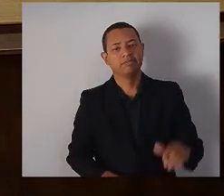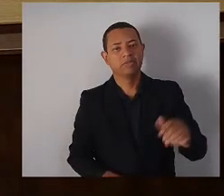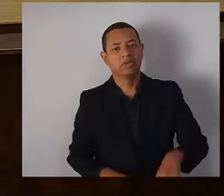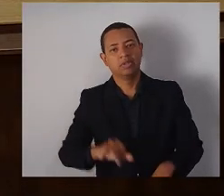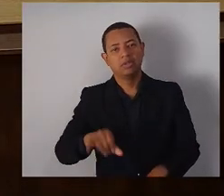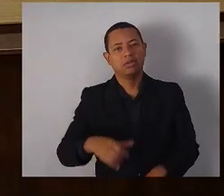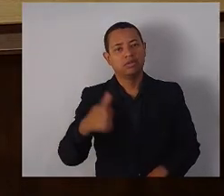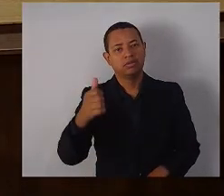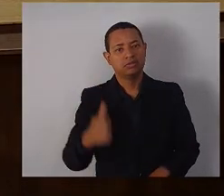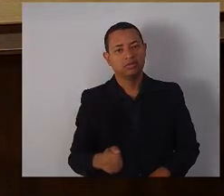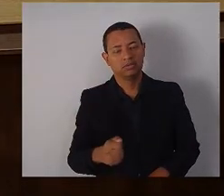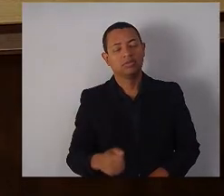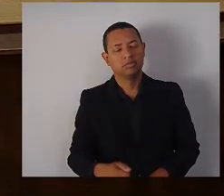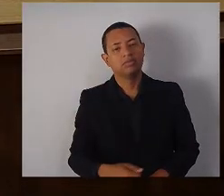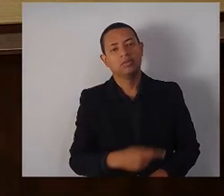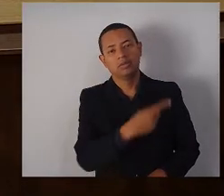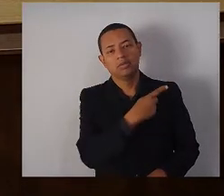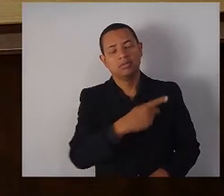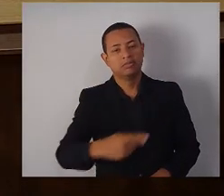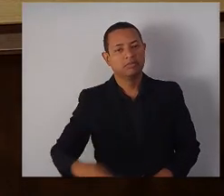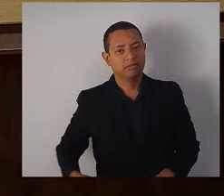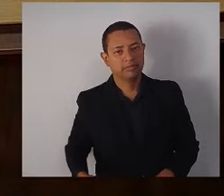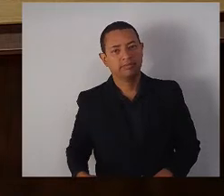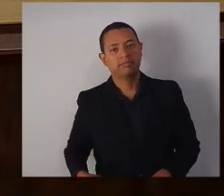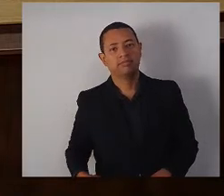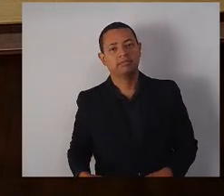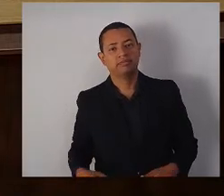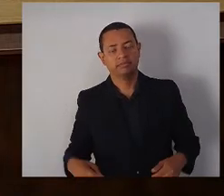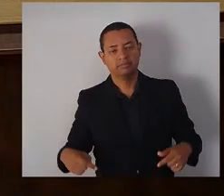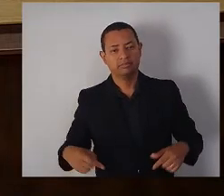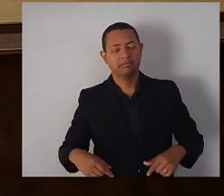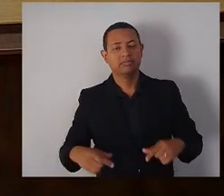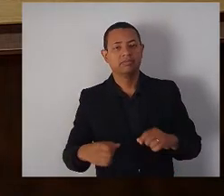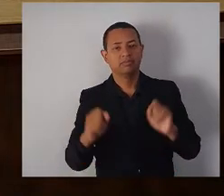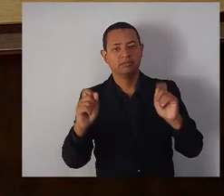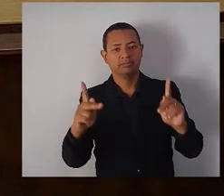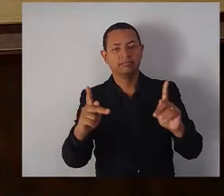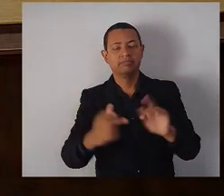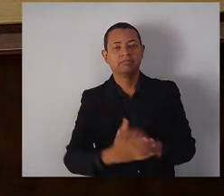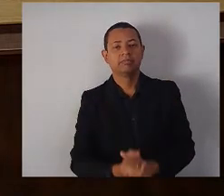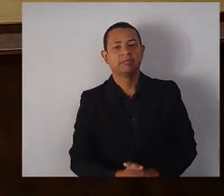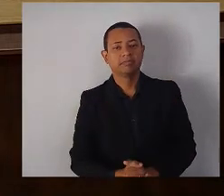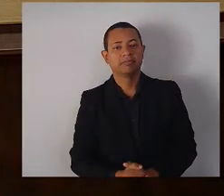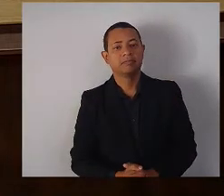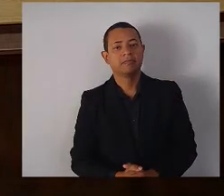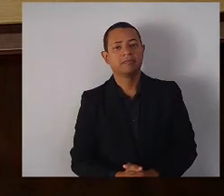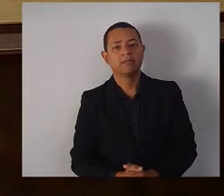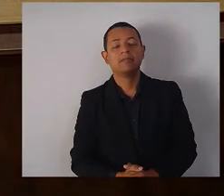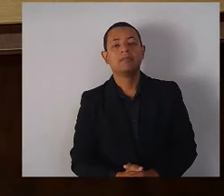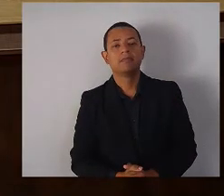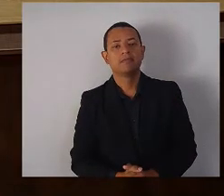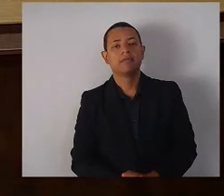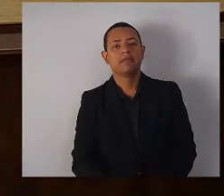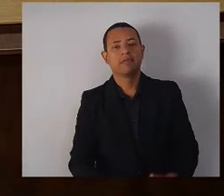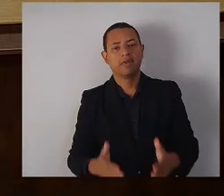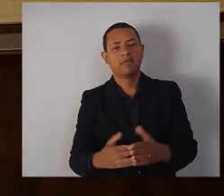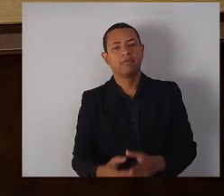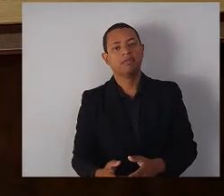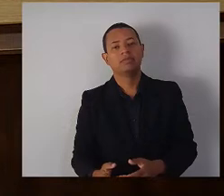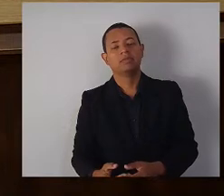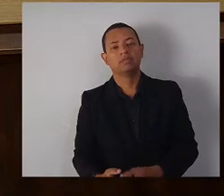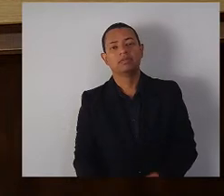presidente desta casa, desta corte, ok? Então, pedindo aqui as bênçãos